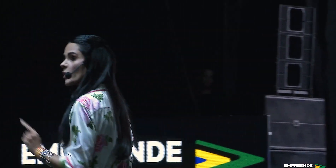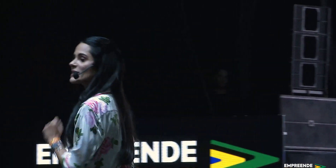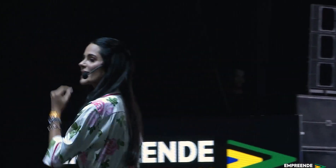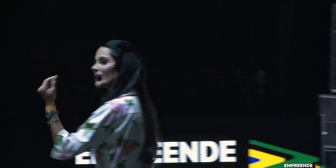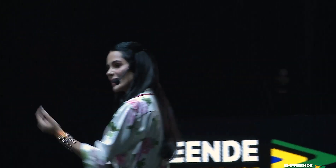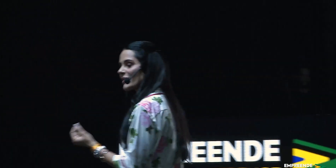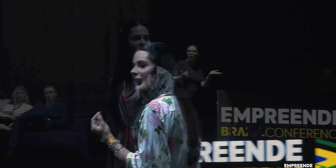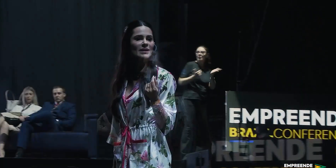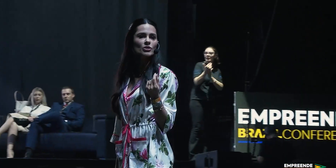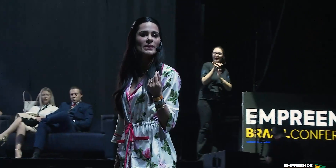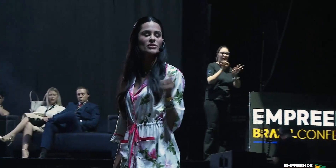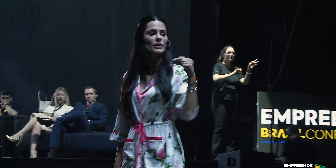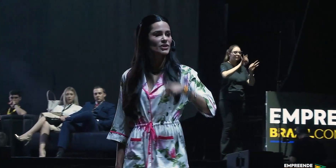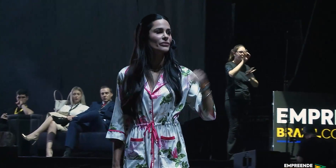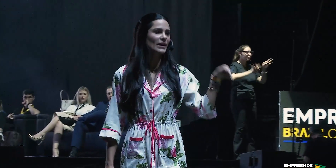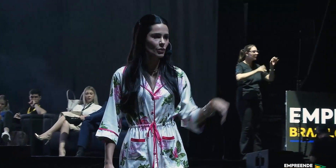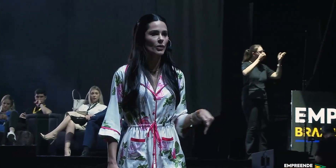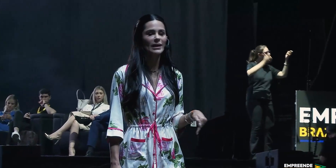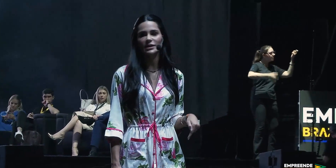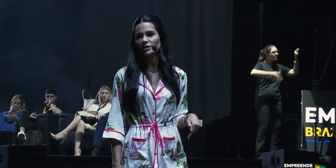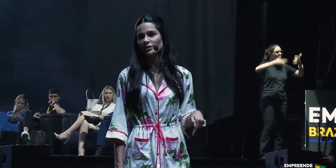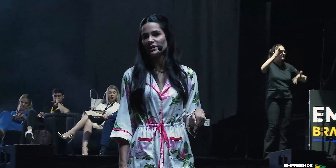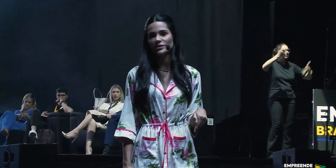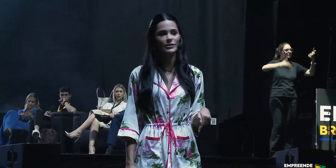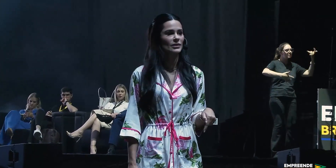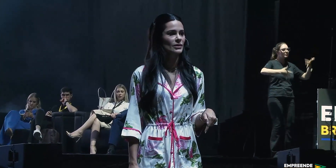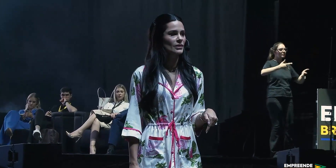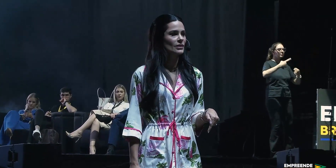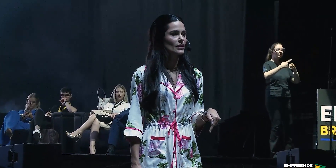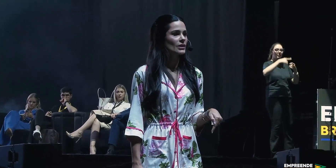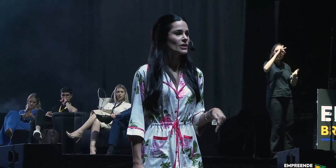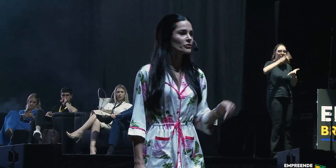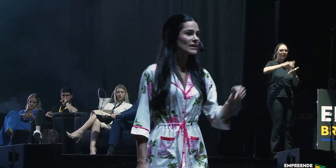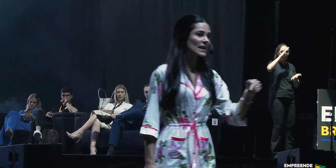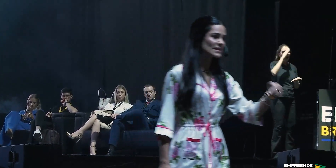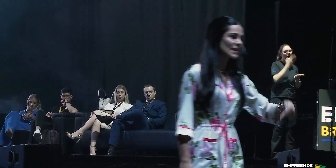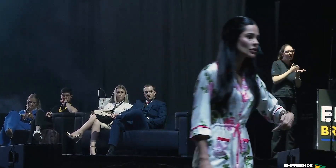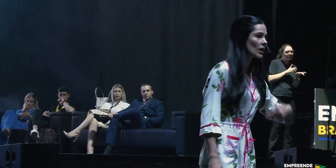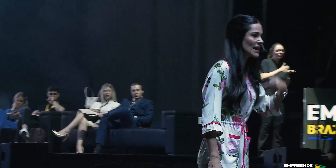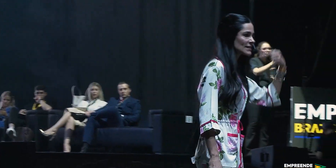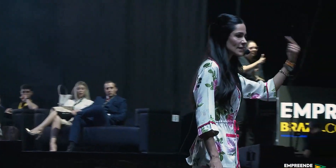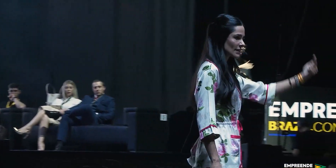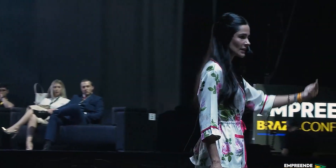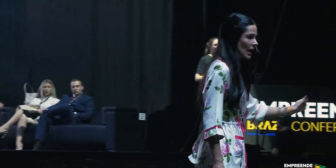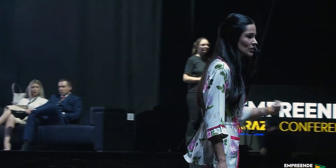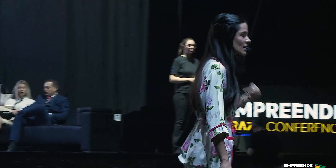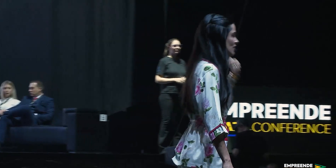E eu comecei a falar sobre isso, porque, de fato, eu acredito nisso. E foi trazendo